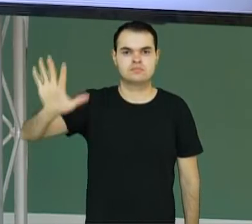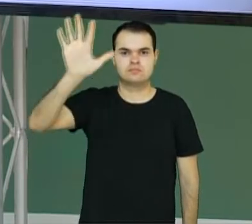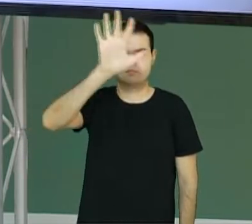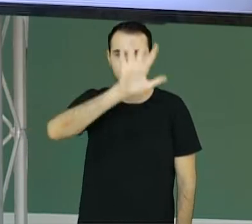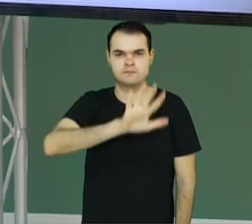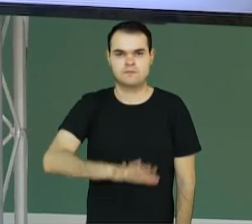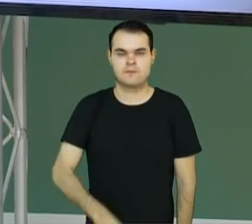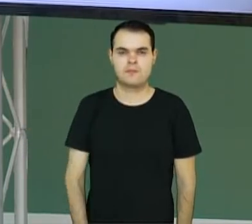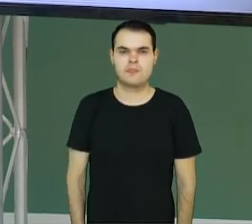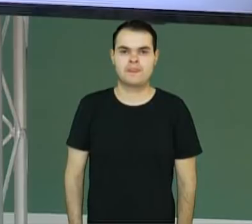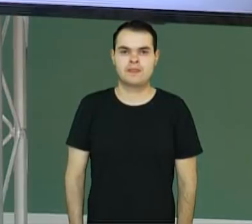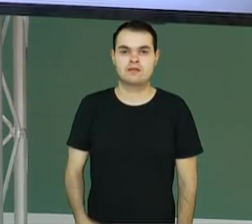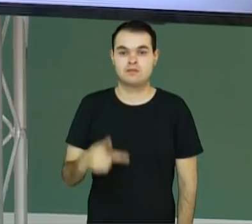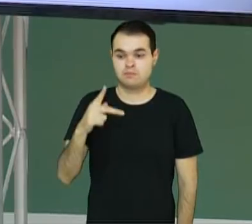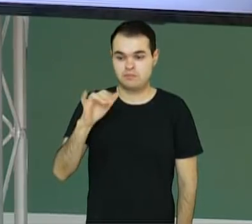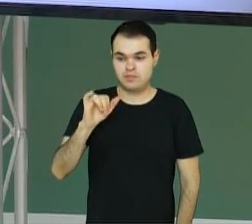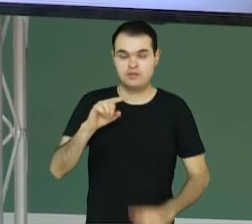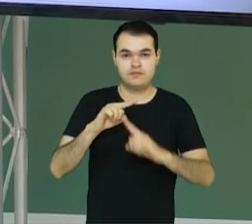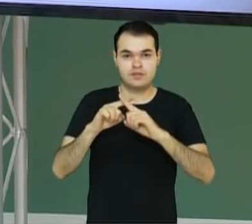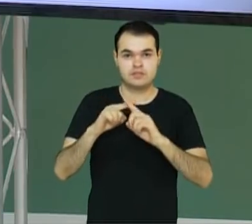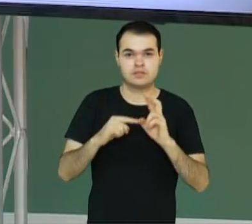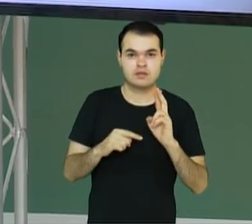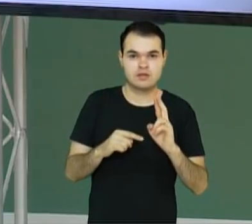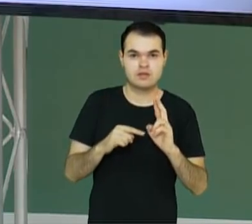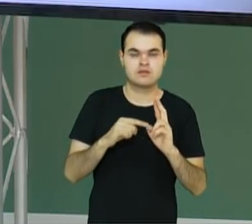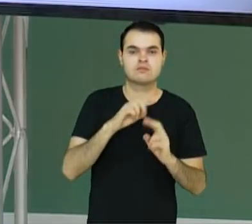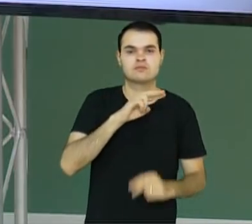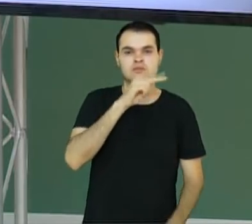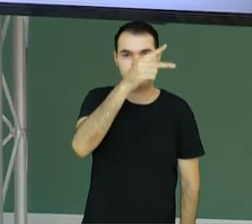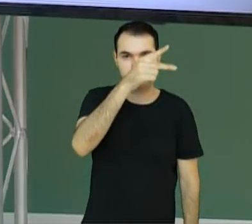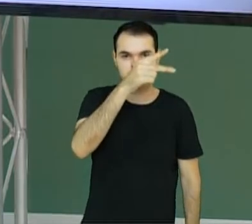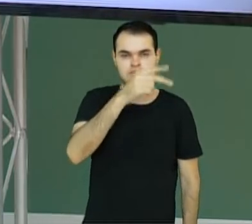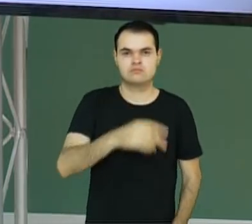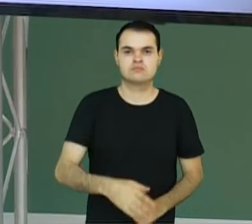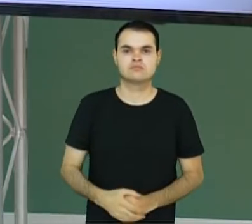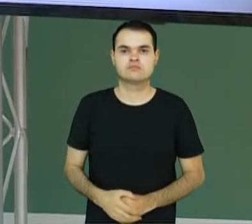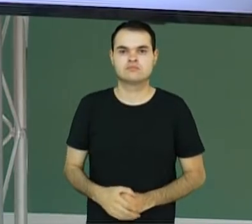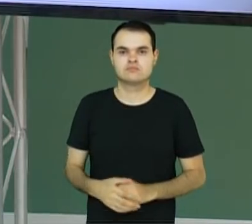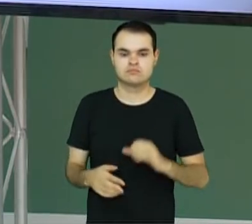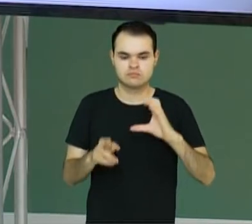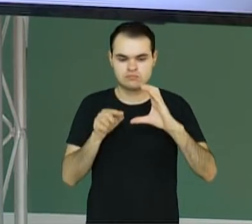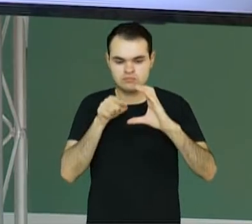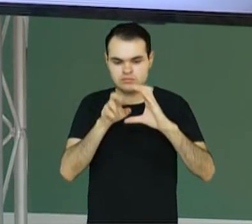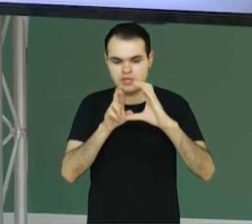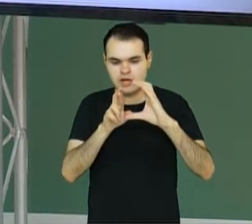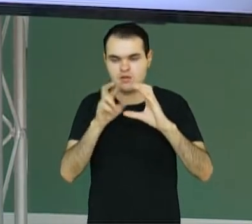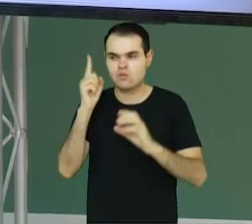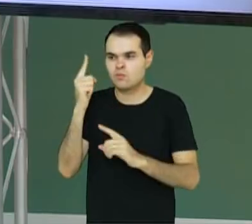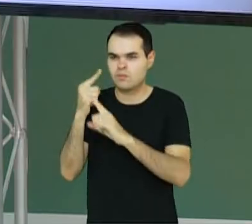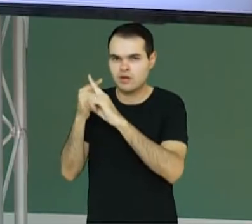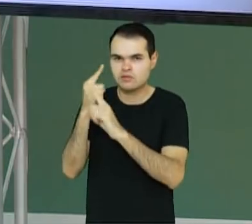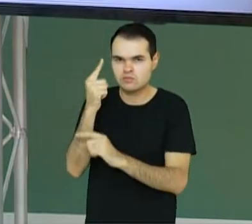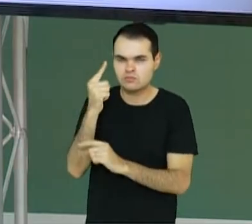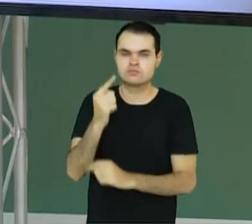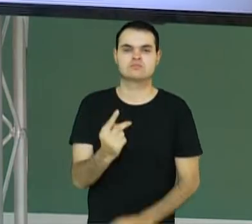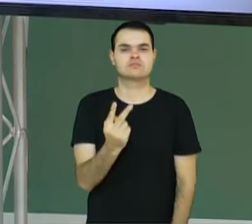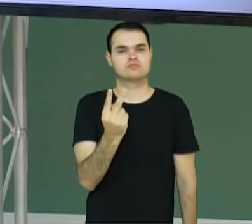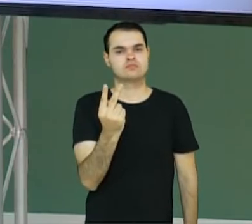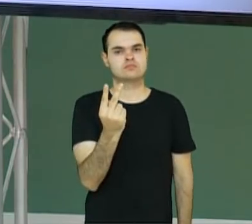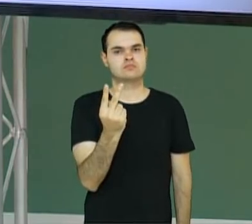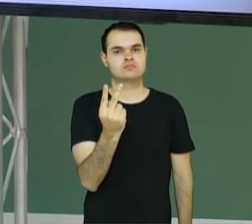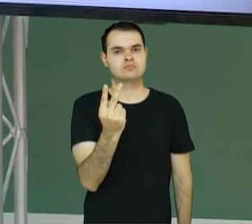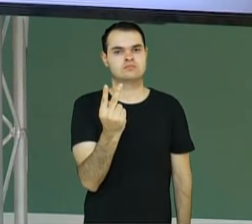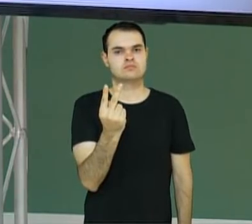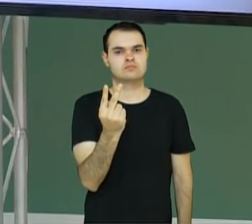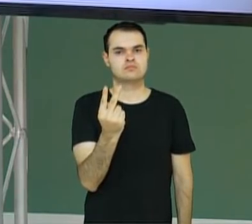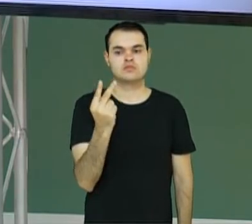quê? Π vezes R ao quadrado. No caso do círculo grande, o raio mede quanto? 1 mais 1, 2, certo? Então vai ficar